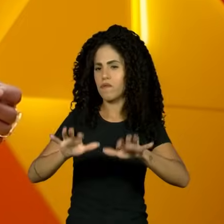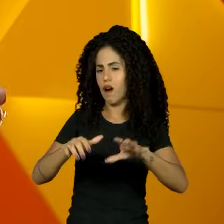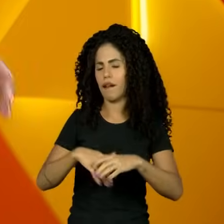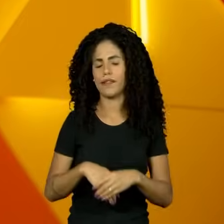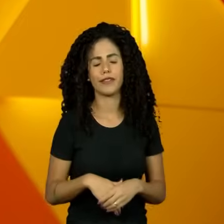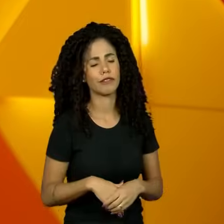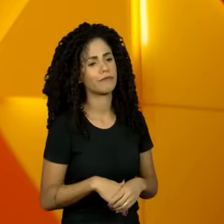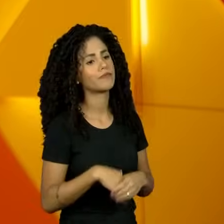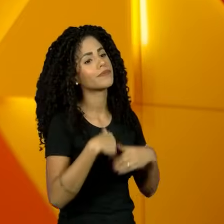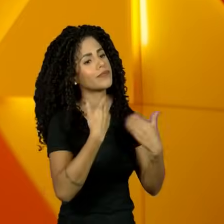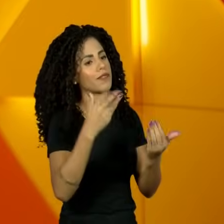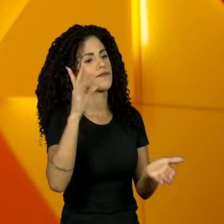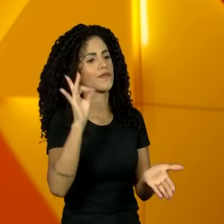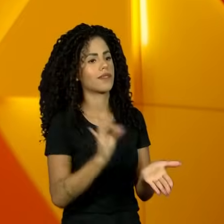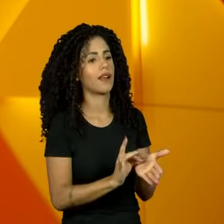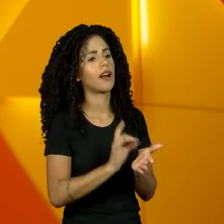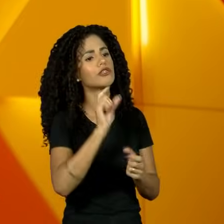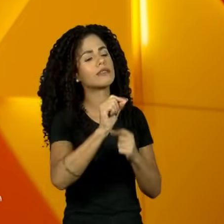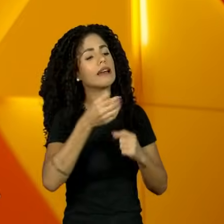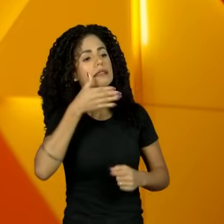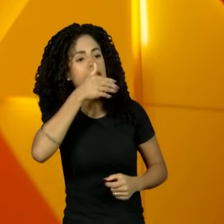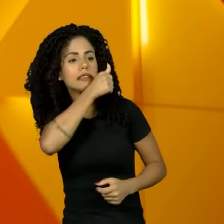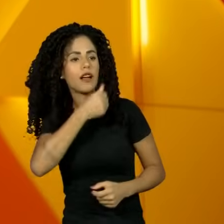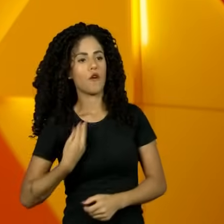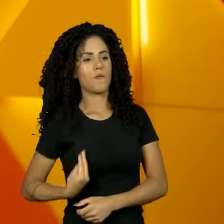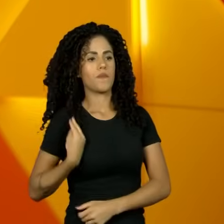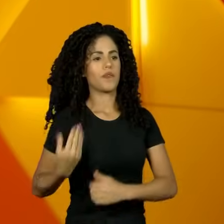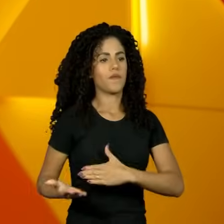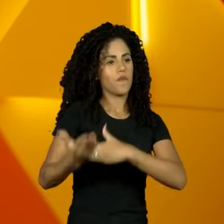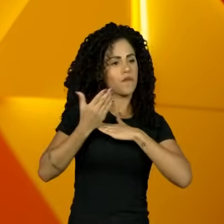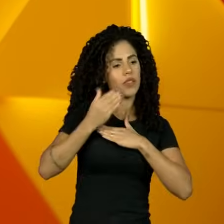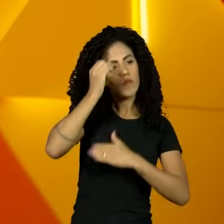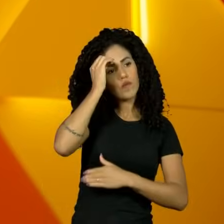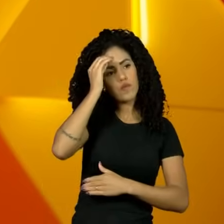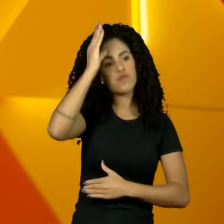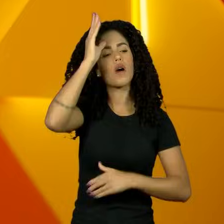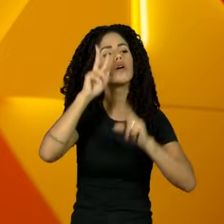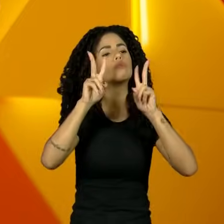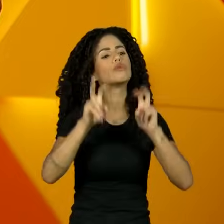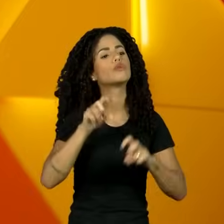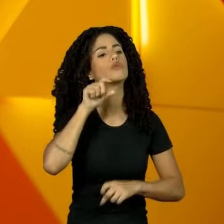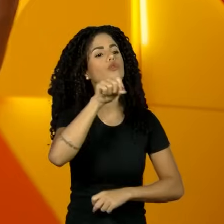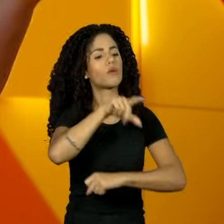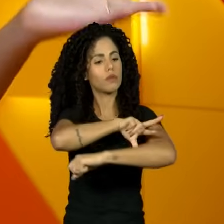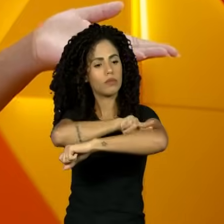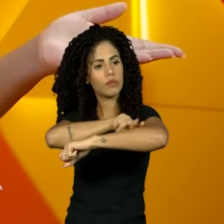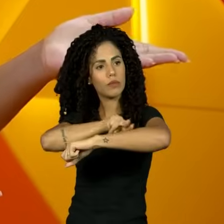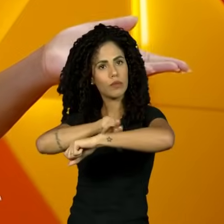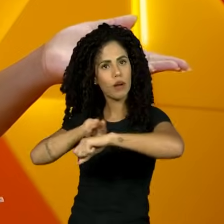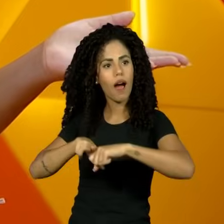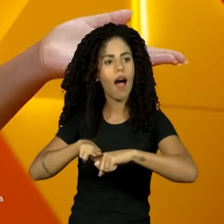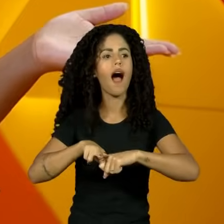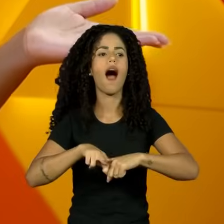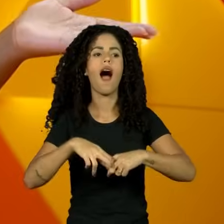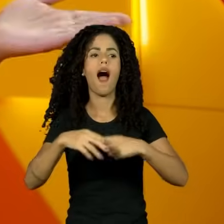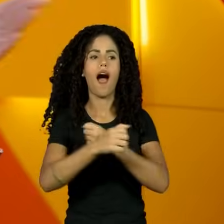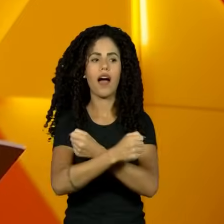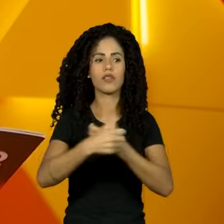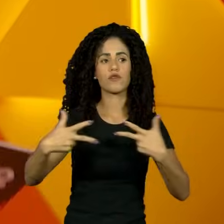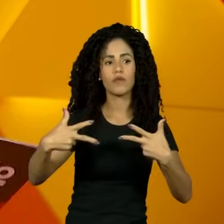inúmeras vezes que quem salvou a minha vida e o meu conhecimento sobre a questão de raça foi Racionais,